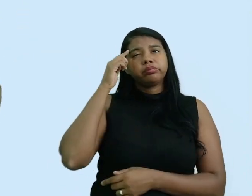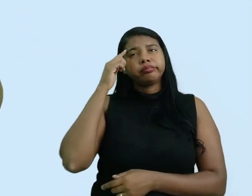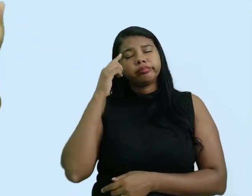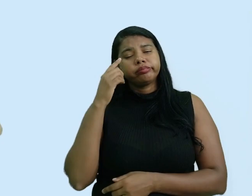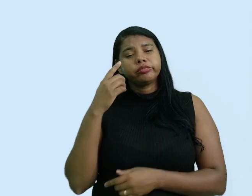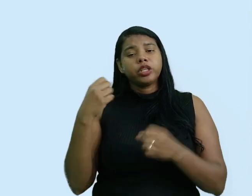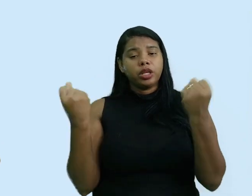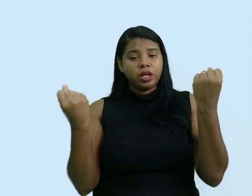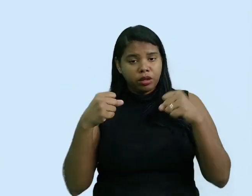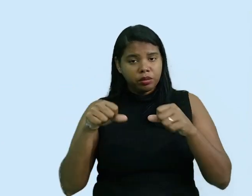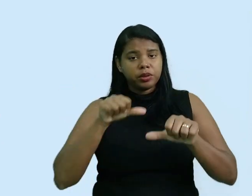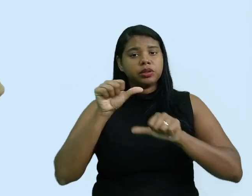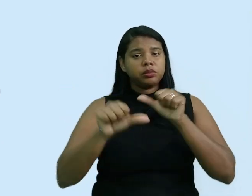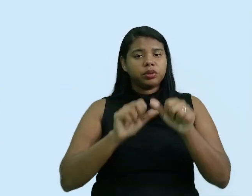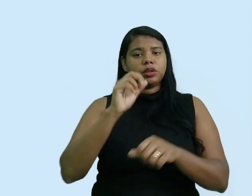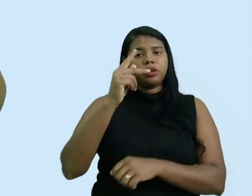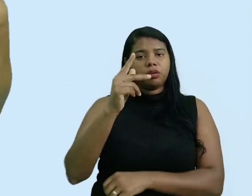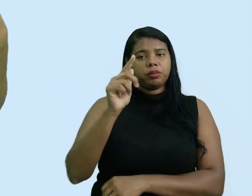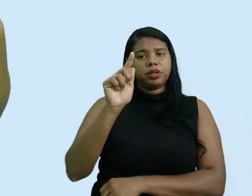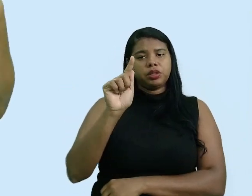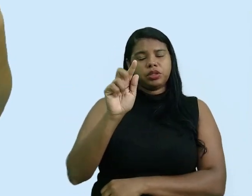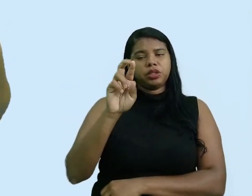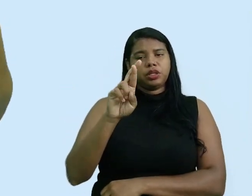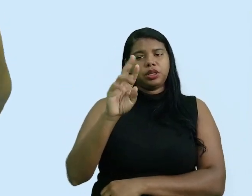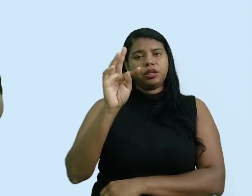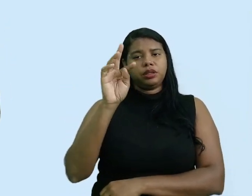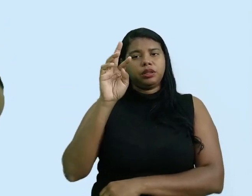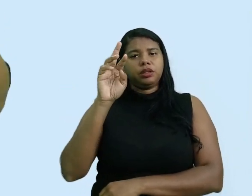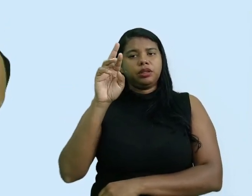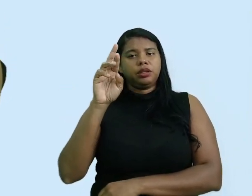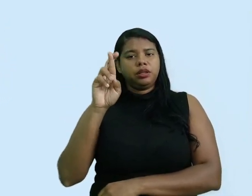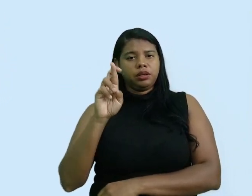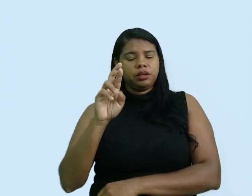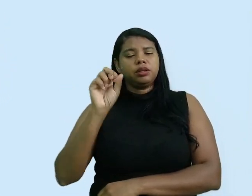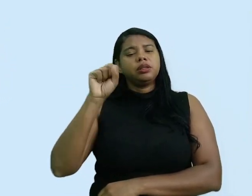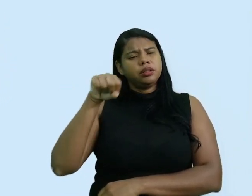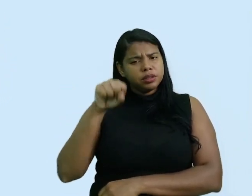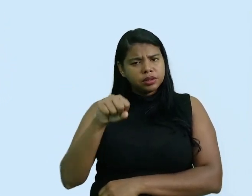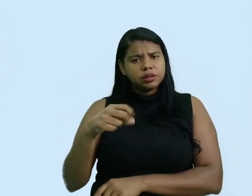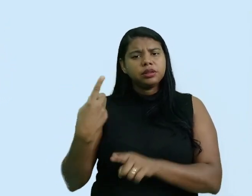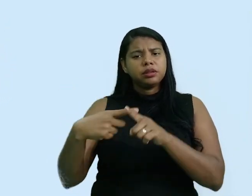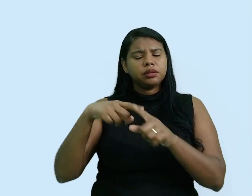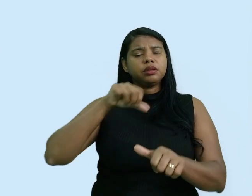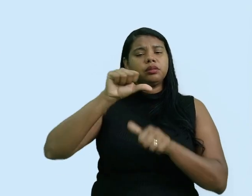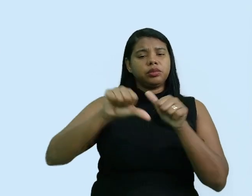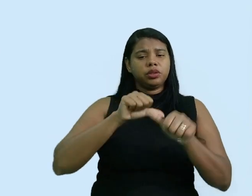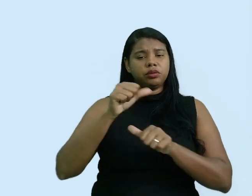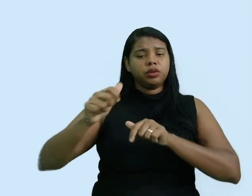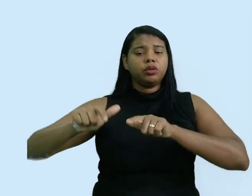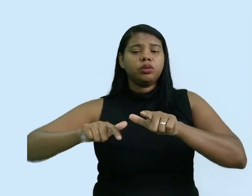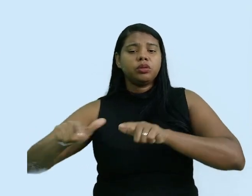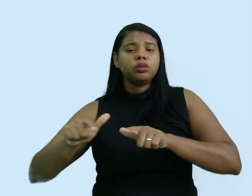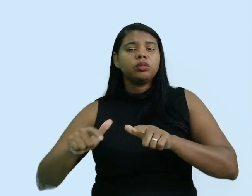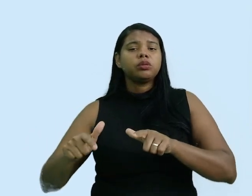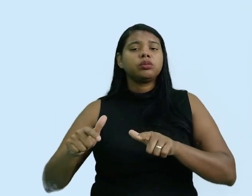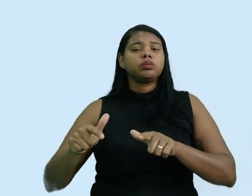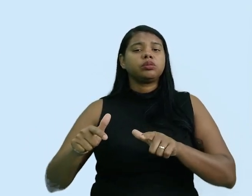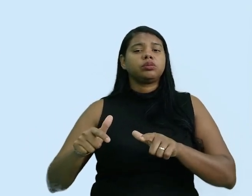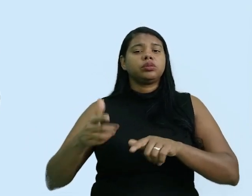que modificar o meu PGR, TR, porque há modificações no ambiente que o trabalhador está desenvolvendo suas